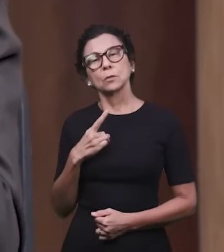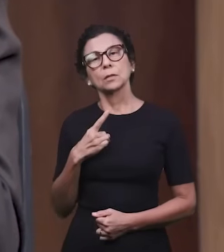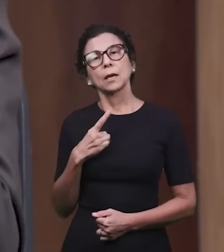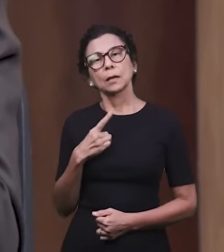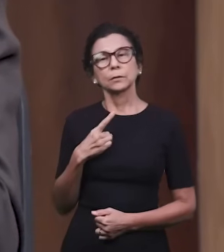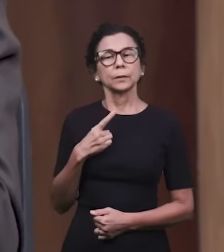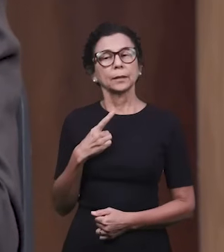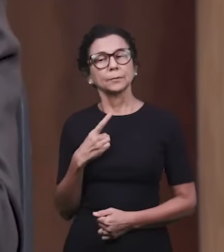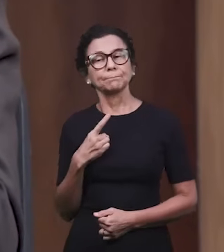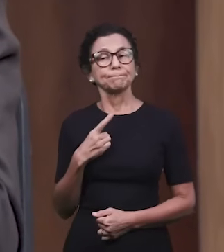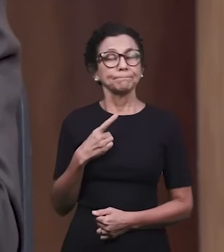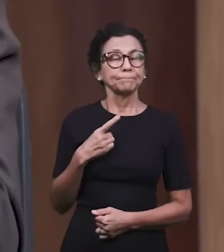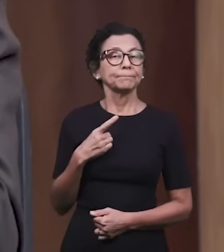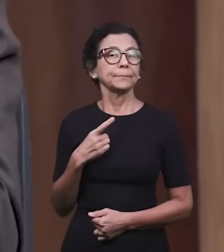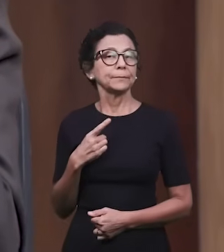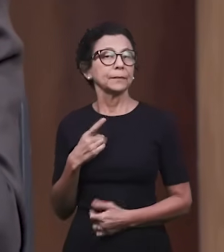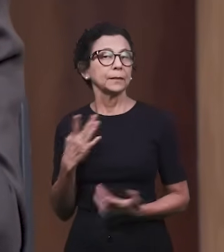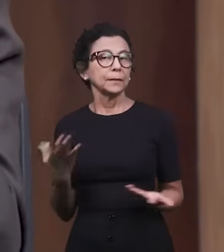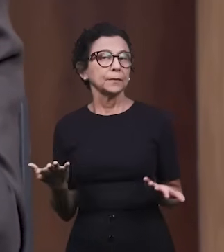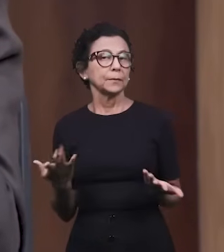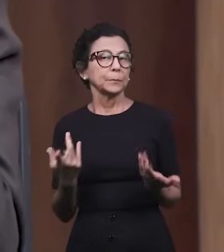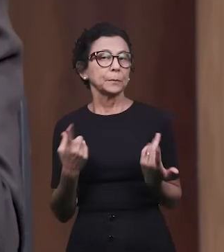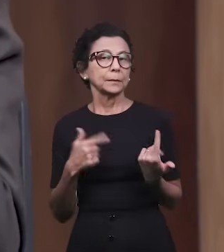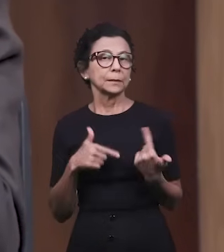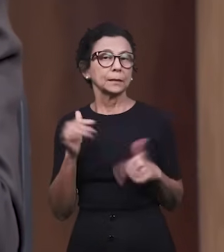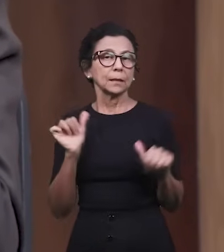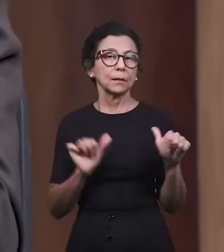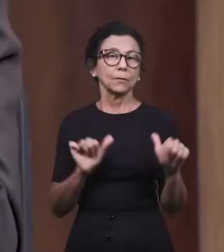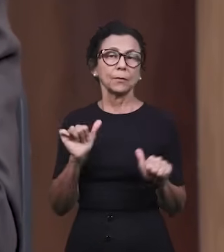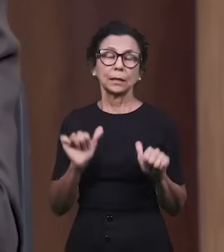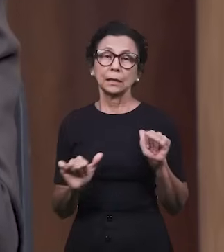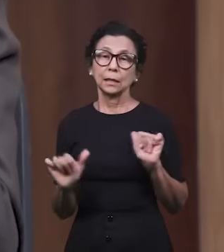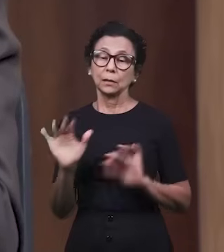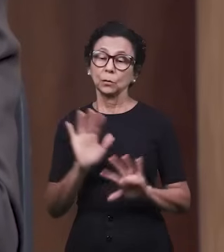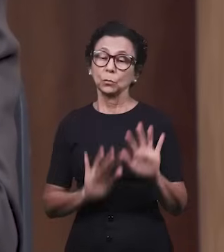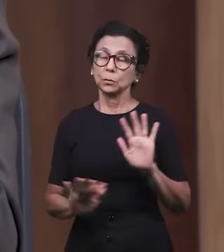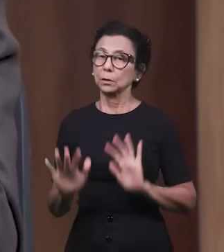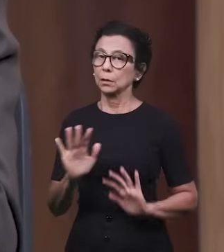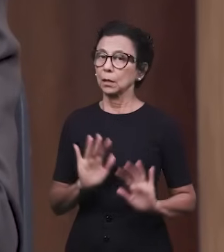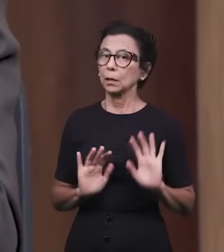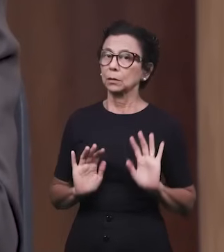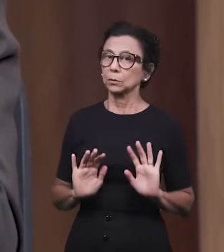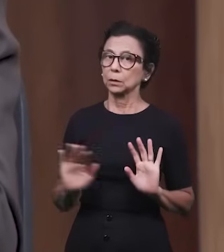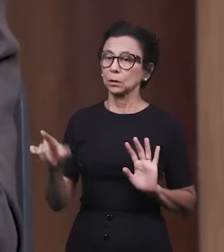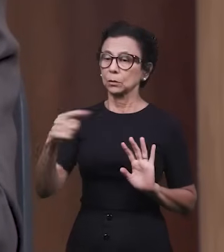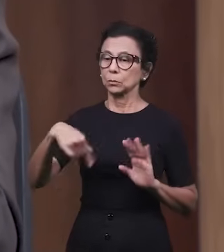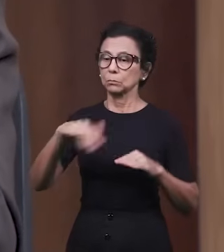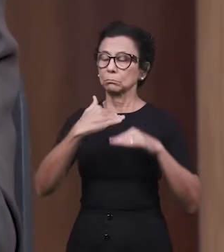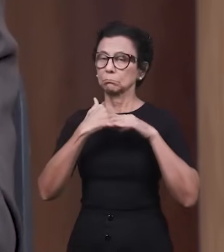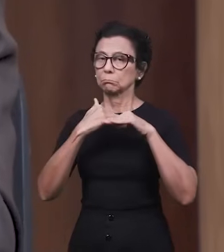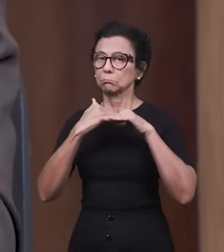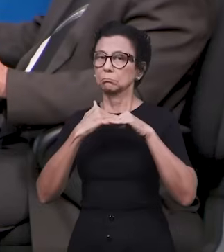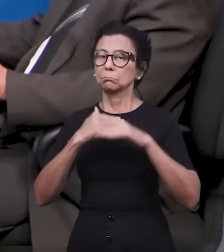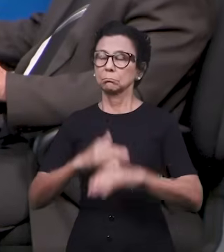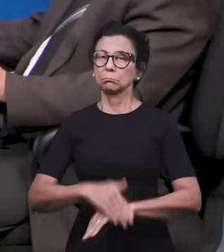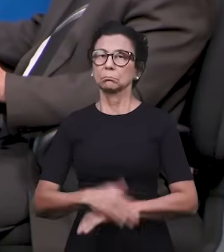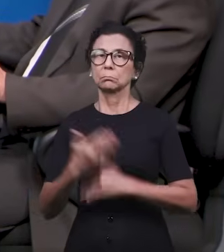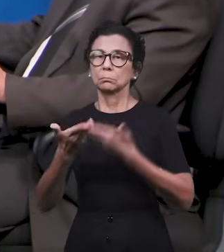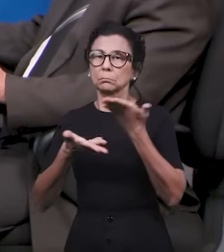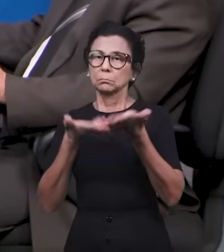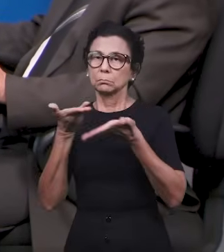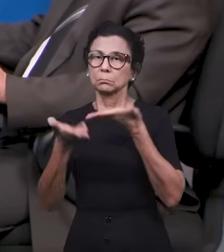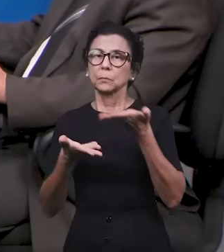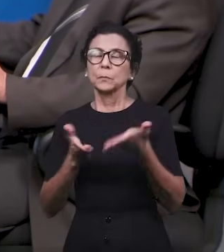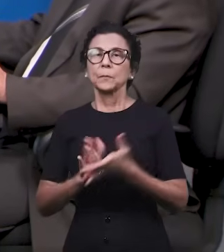fazer essa distribuição de atenção equitativa para todo mundo, né? Eu me